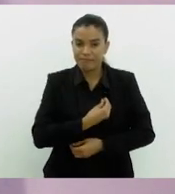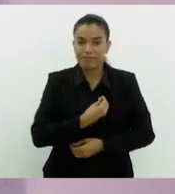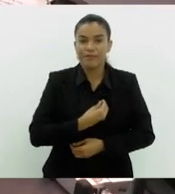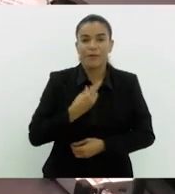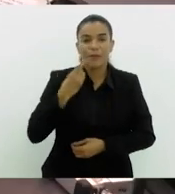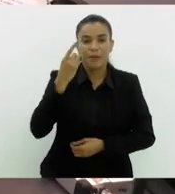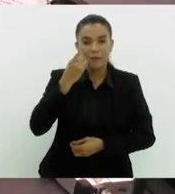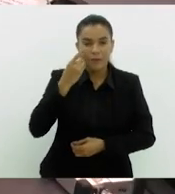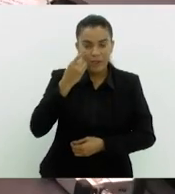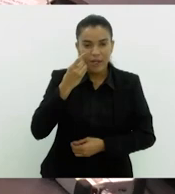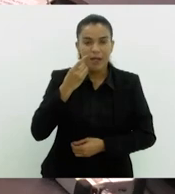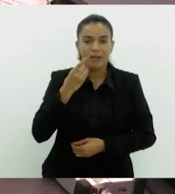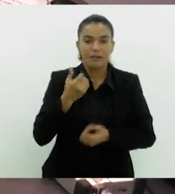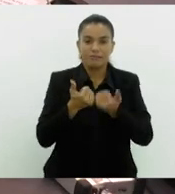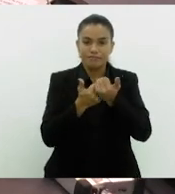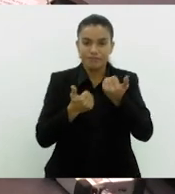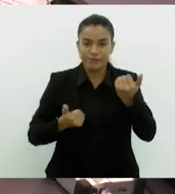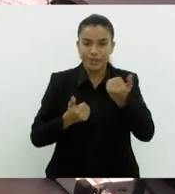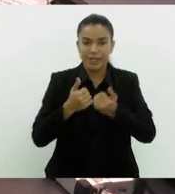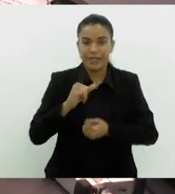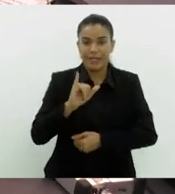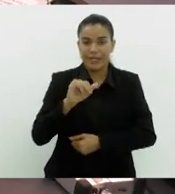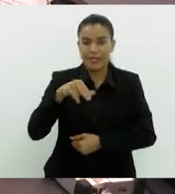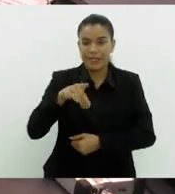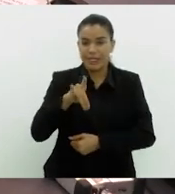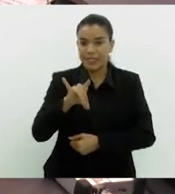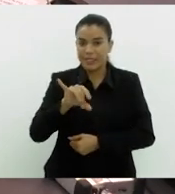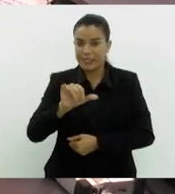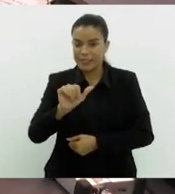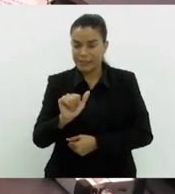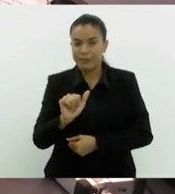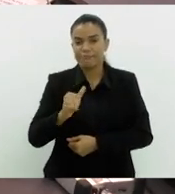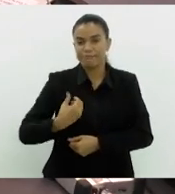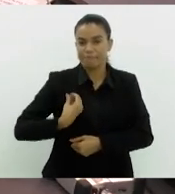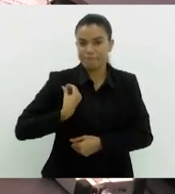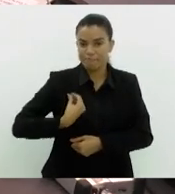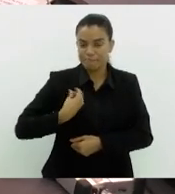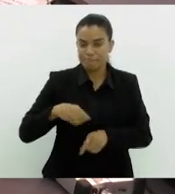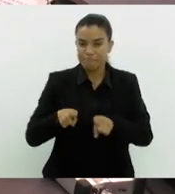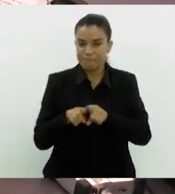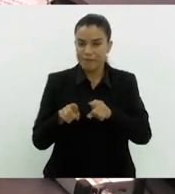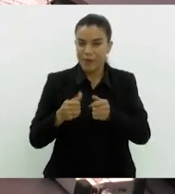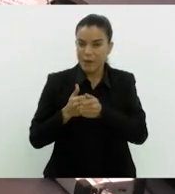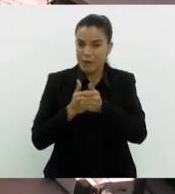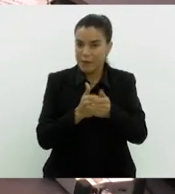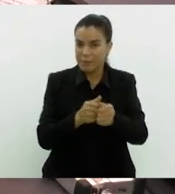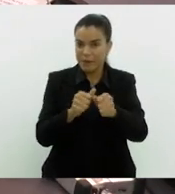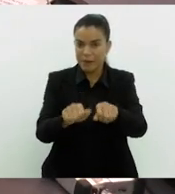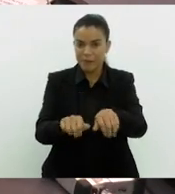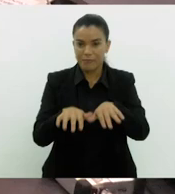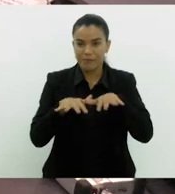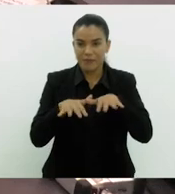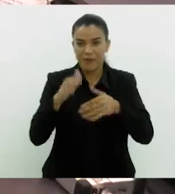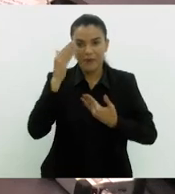mandata também da deputada Índia Armelau também está presente acompanhando essa audiência. Então, muito obrigada, por